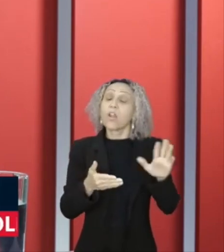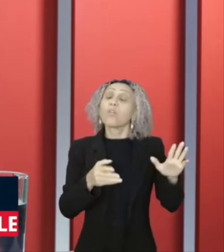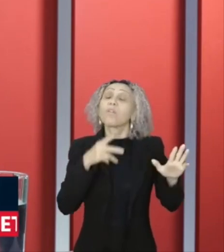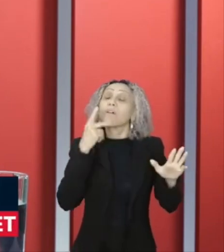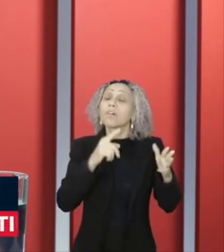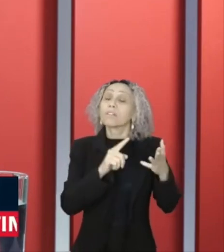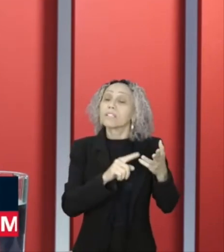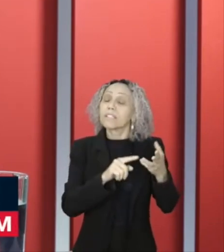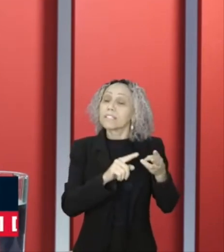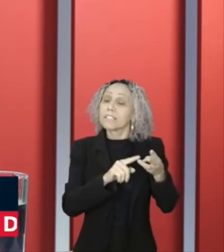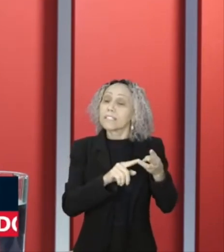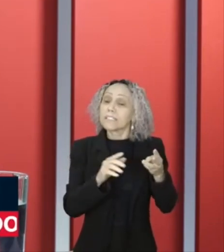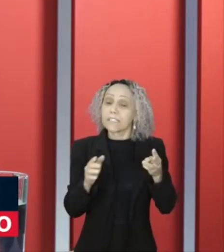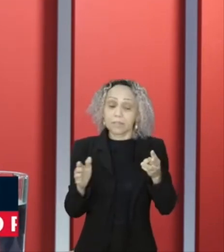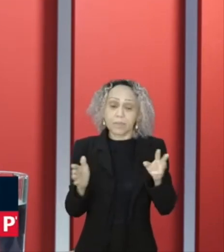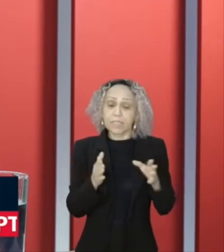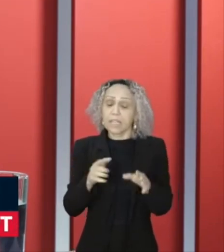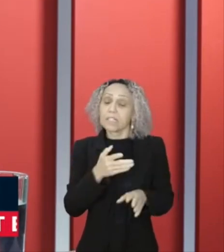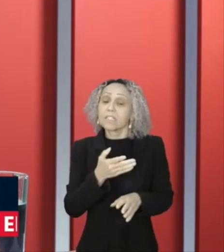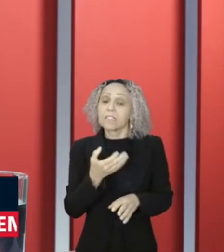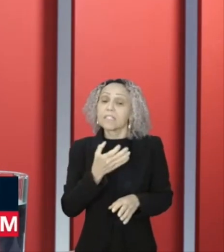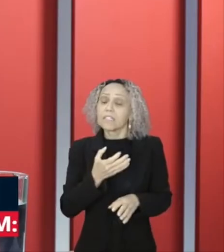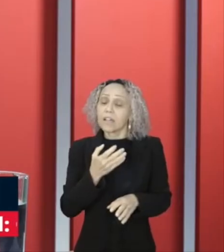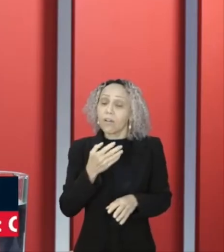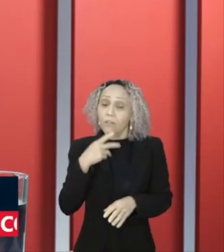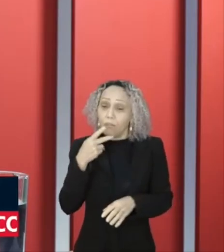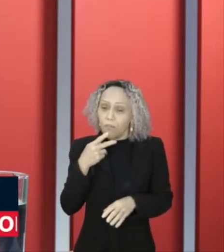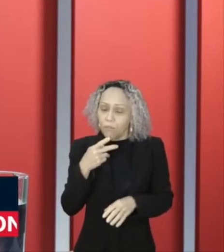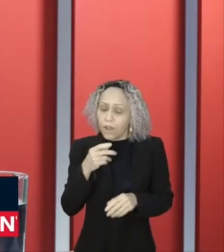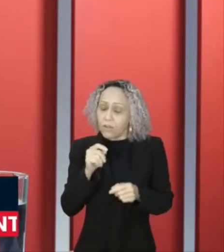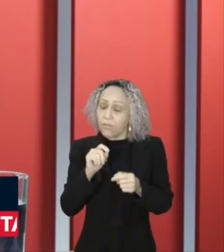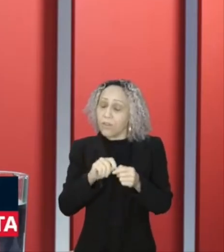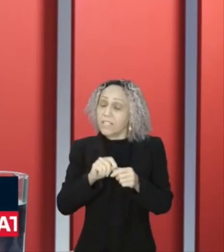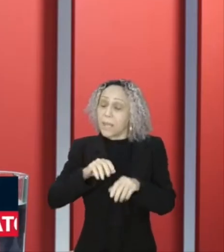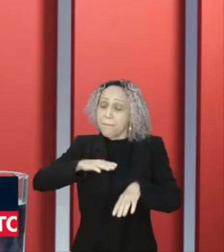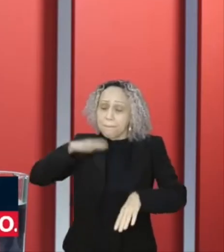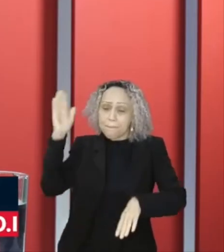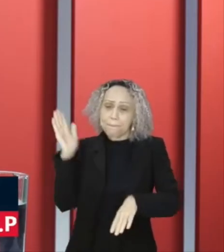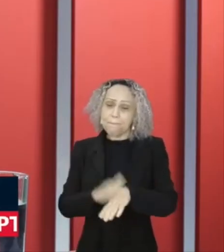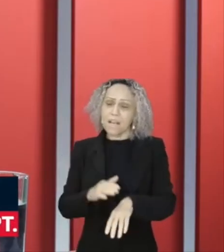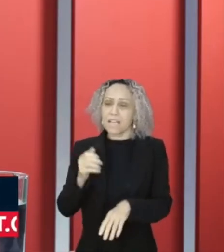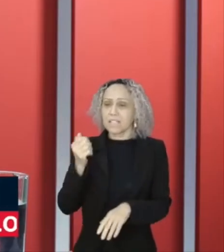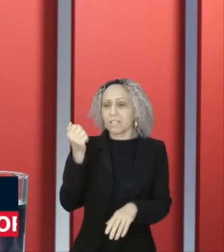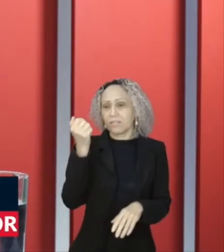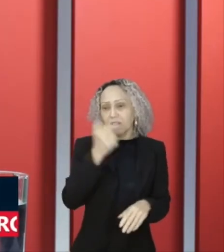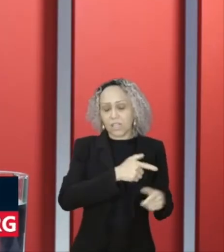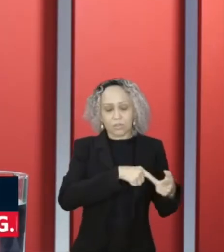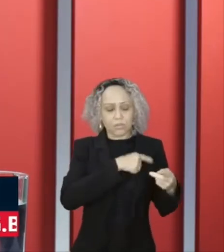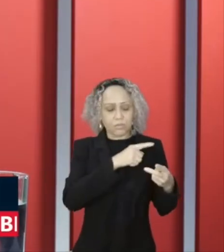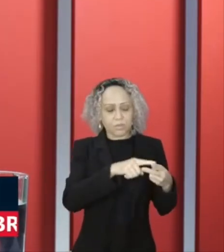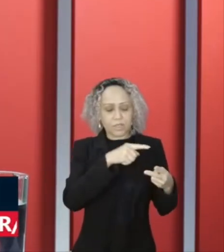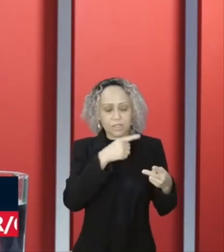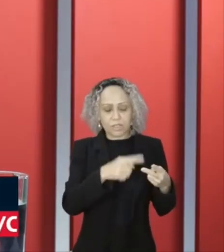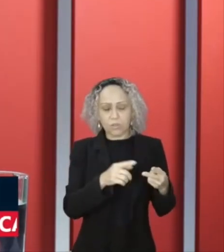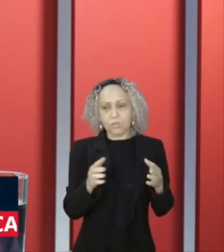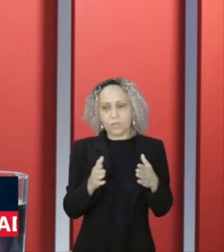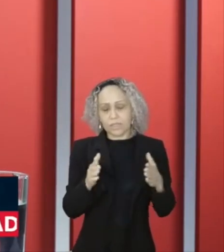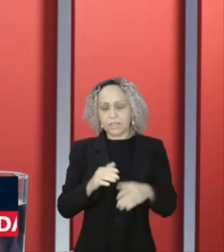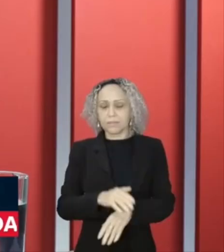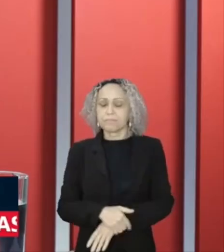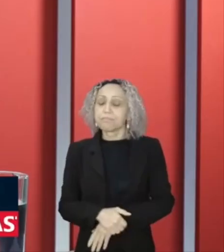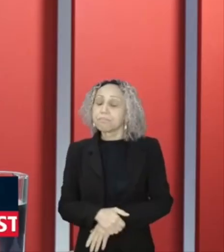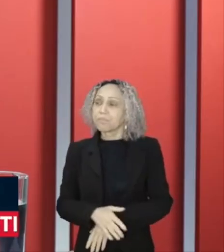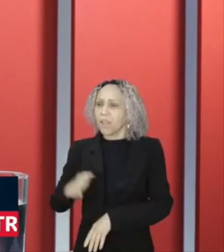pela reconstrução dos conselhos, porque o Bolsonaro tentou extinguir todos, mutilou com